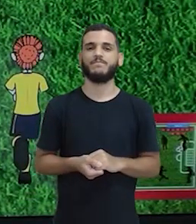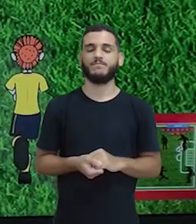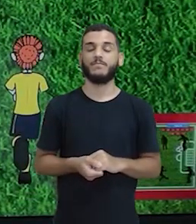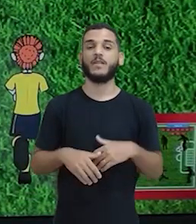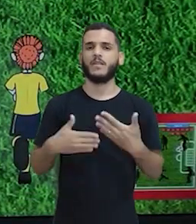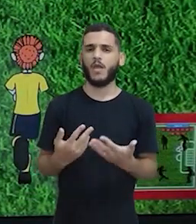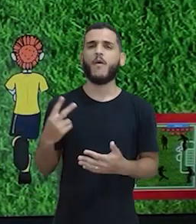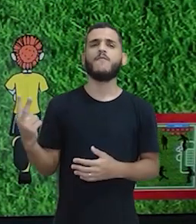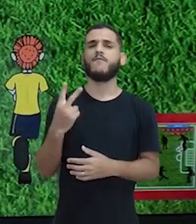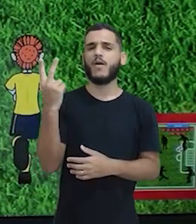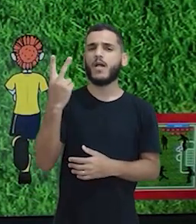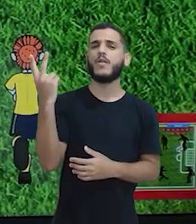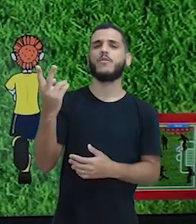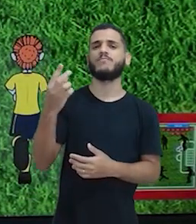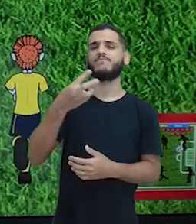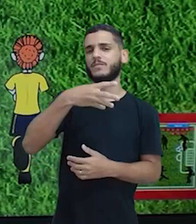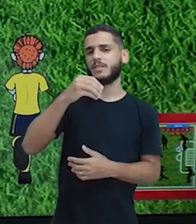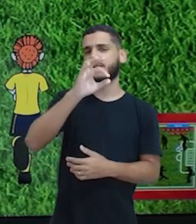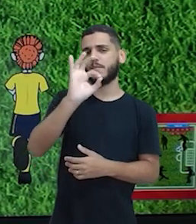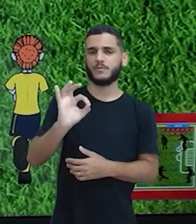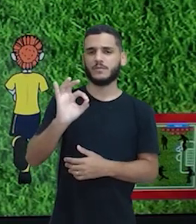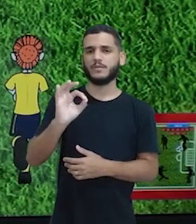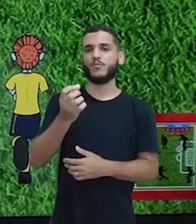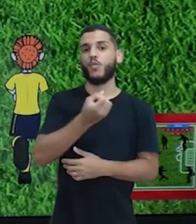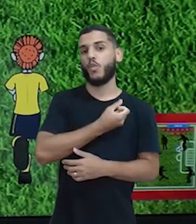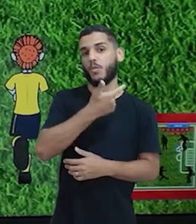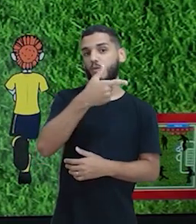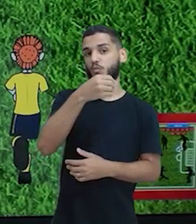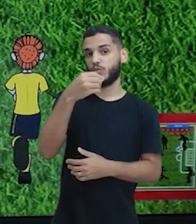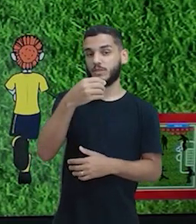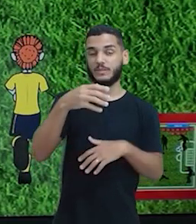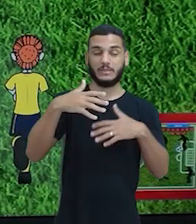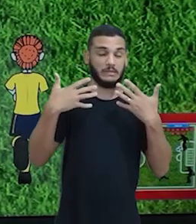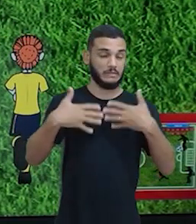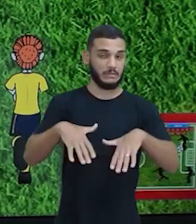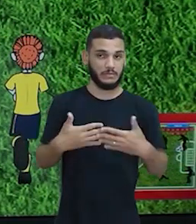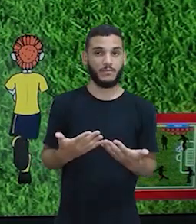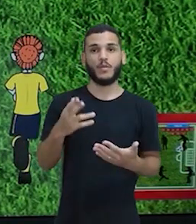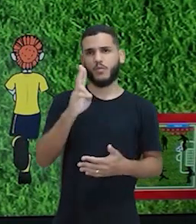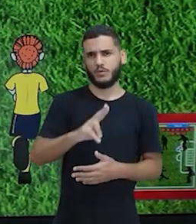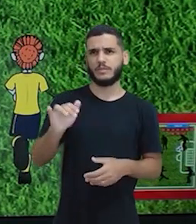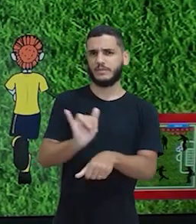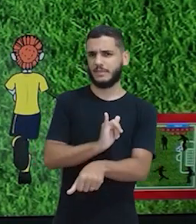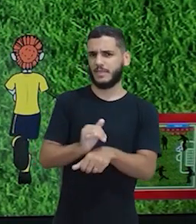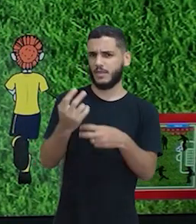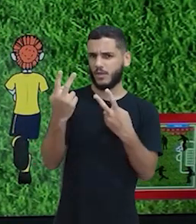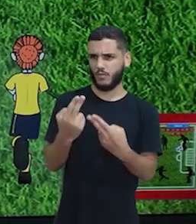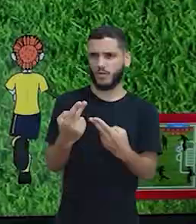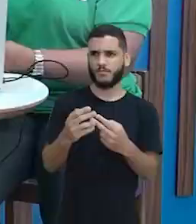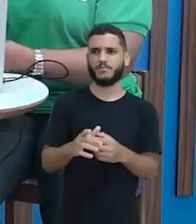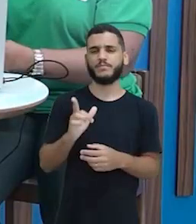Qual o valor de 30% de 200 Eita vamos na mesma lógica da outra vez